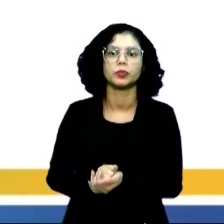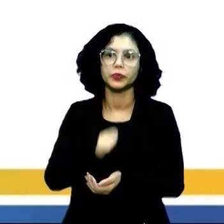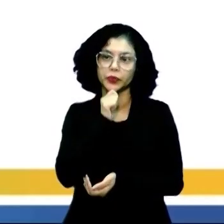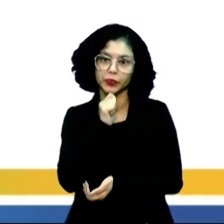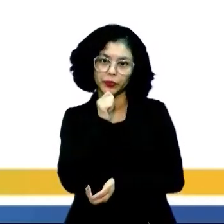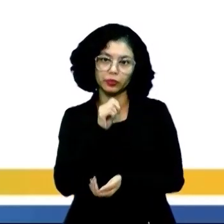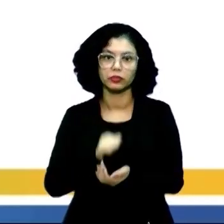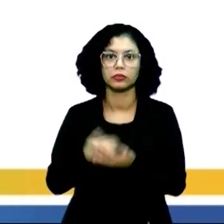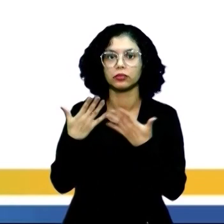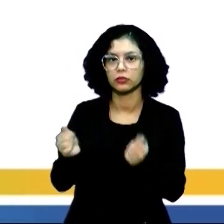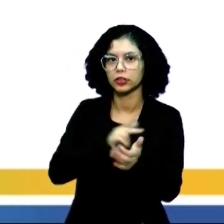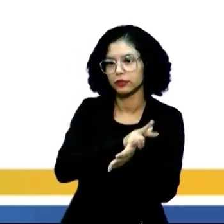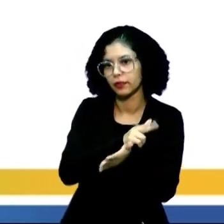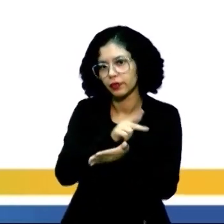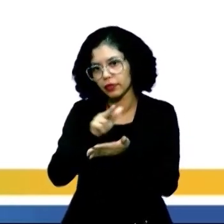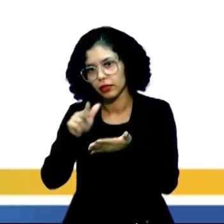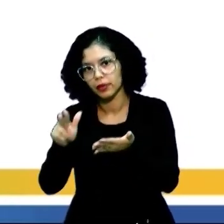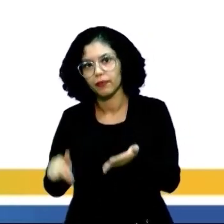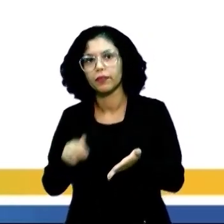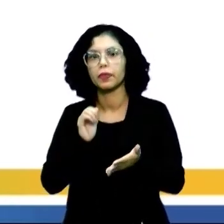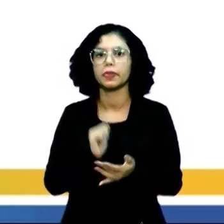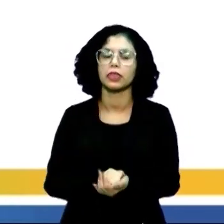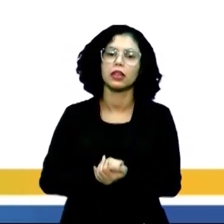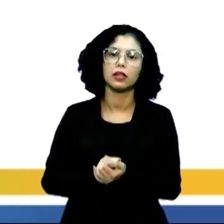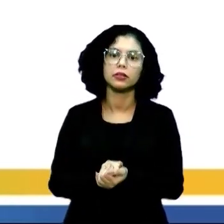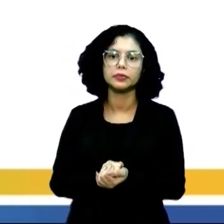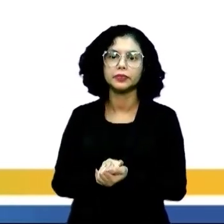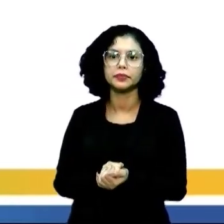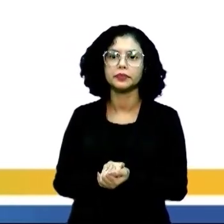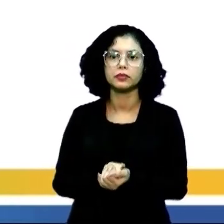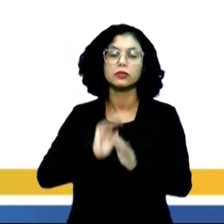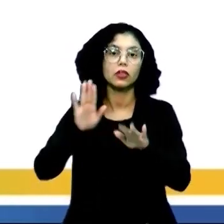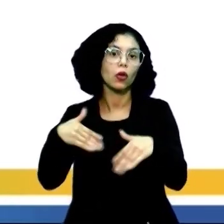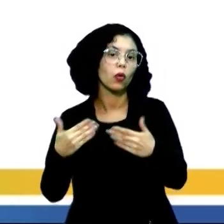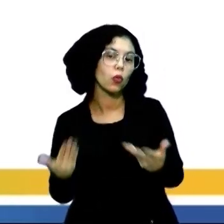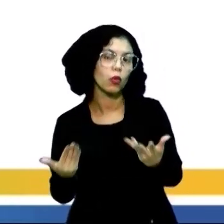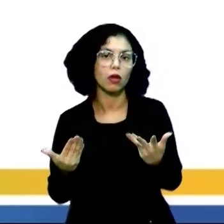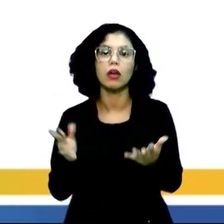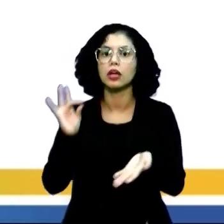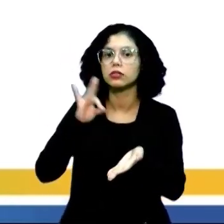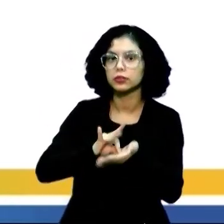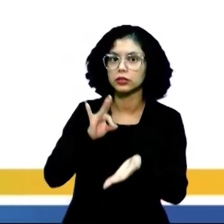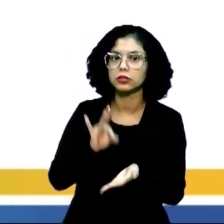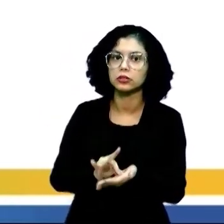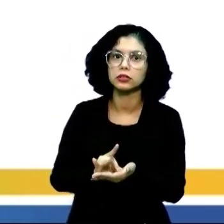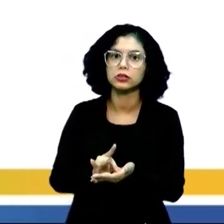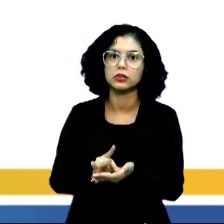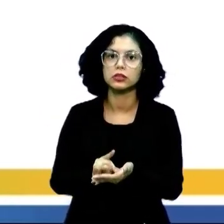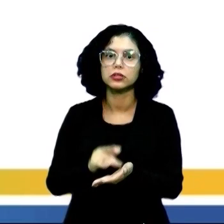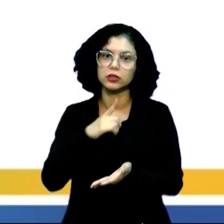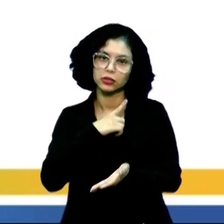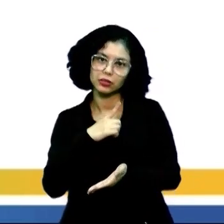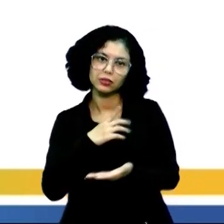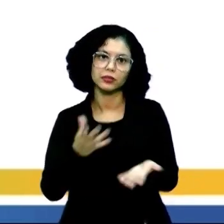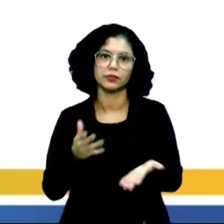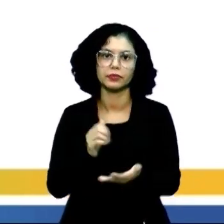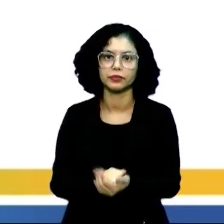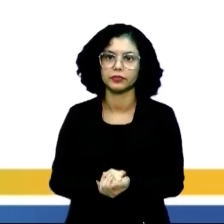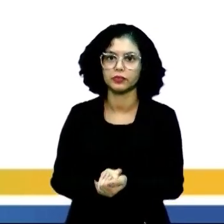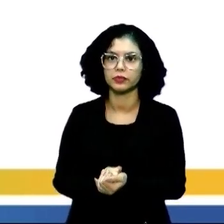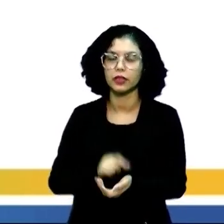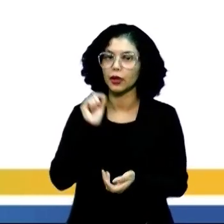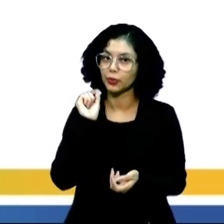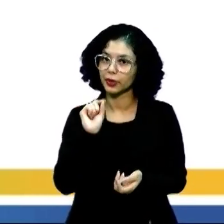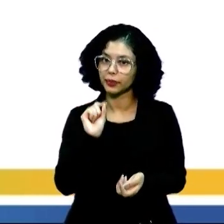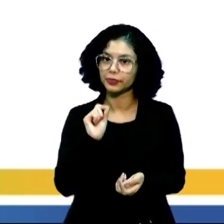Unidos adotou uma série de medidas. E qual eram as verdadeiras intenções dos Estados Unidos? As